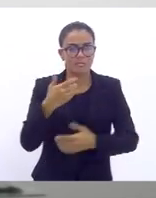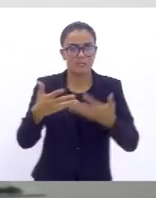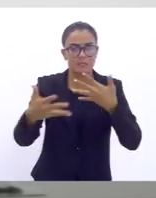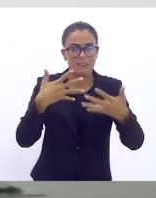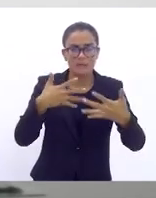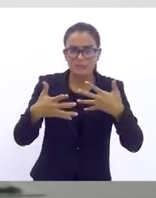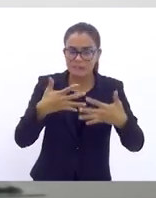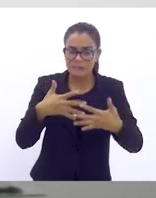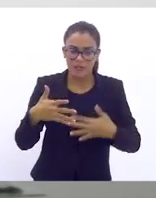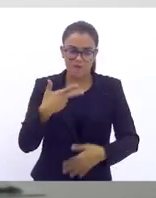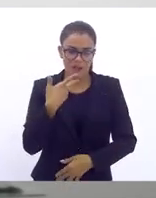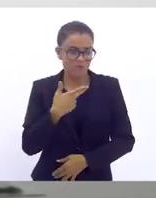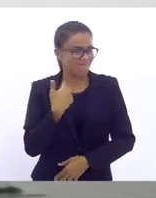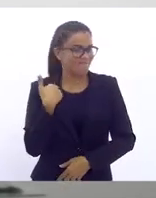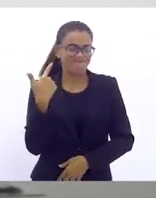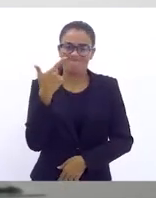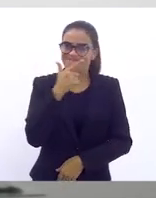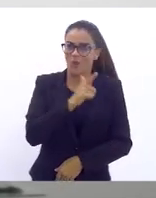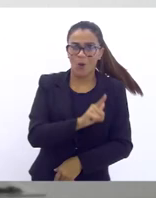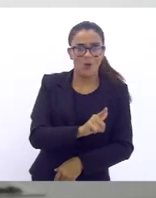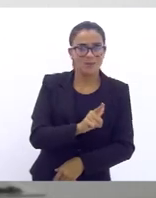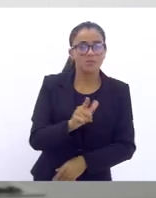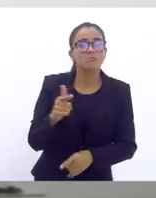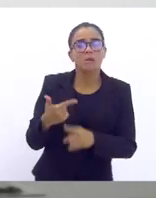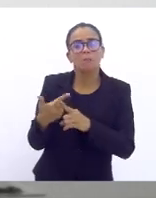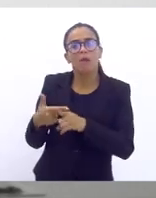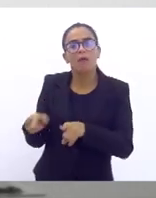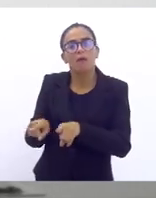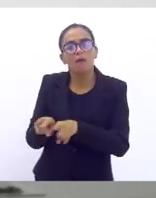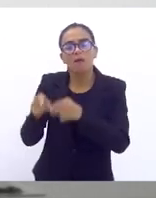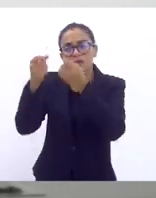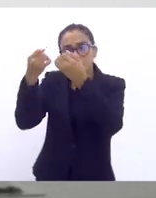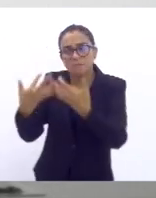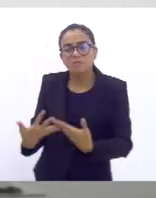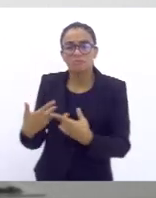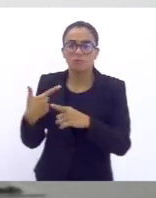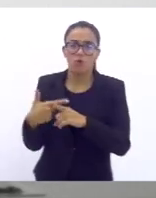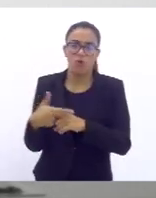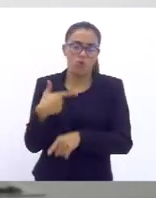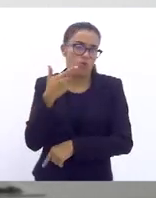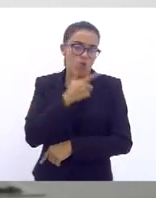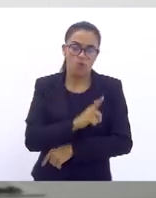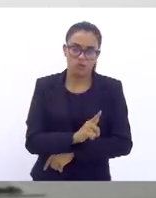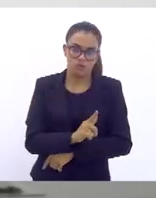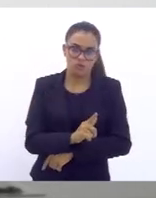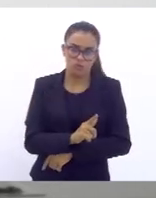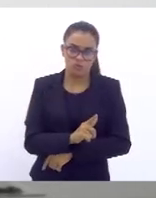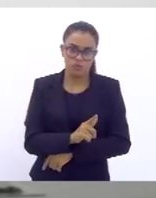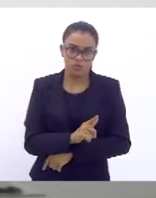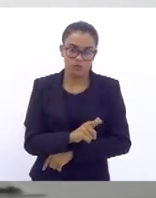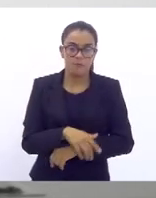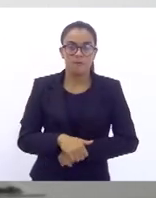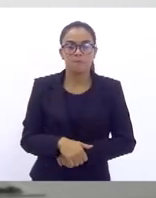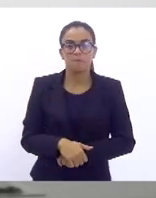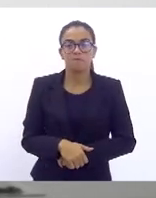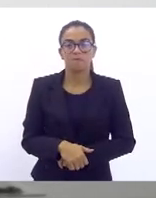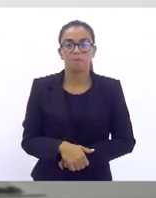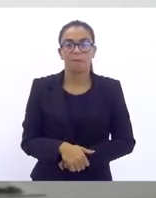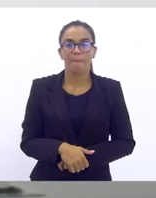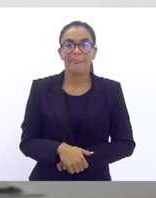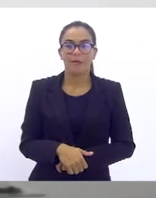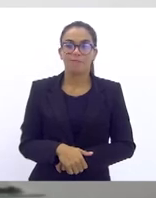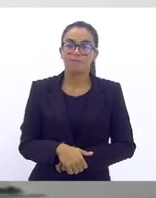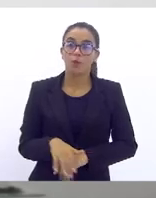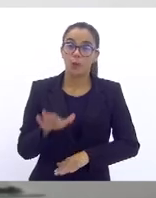dizer logo se eu não consigo cumprir porque que eu não cumpro enfim e dá uma solução pragmática objetivo e responsável então